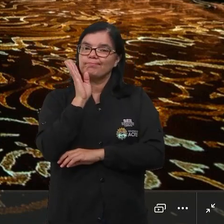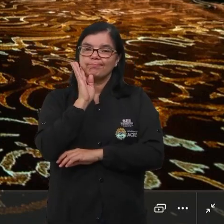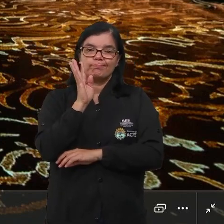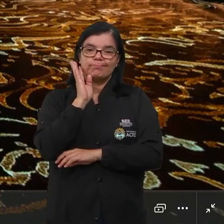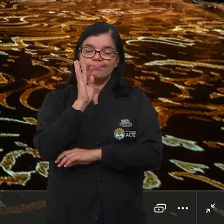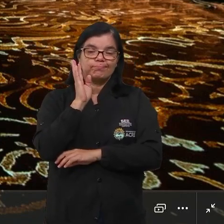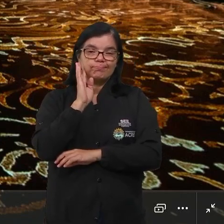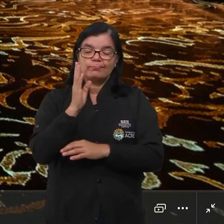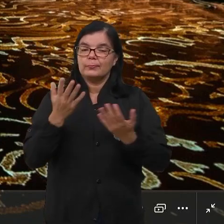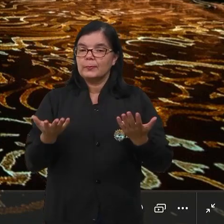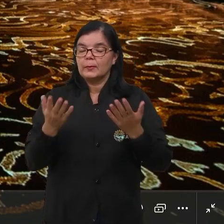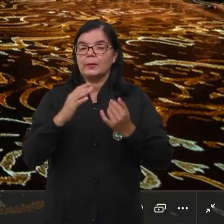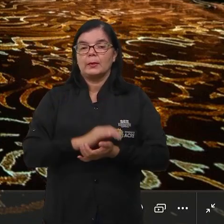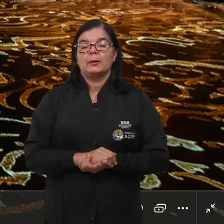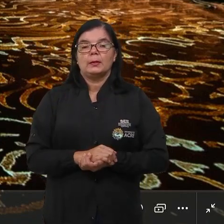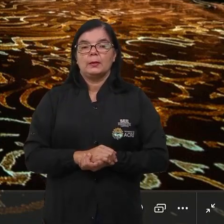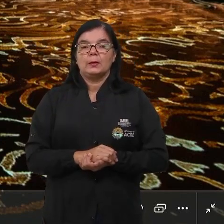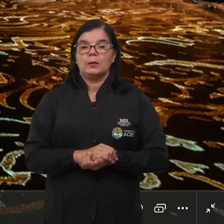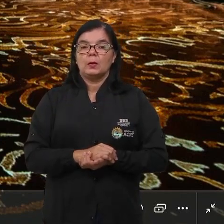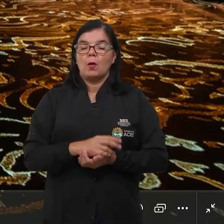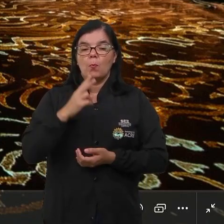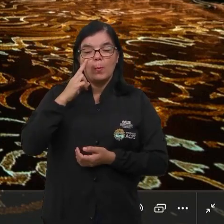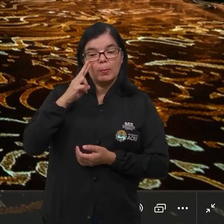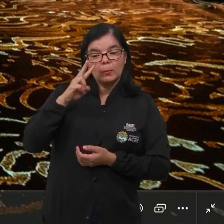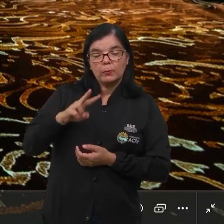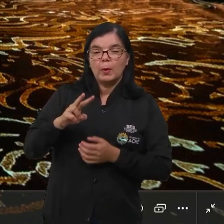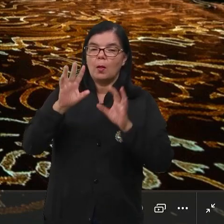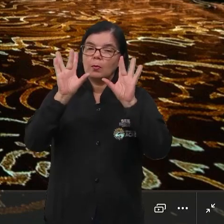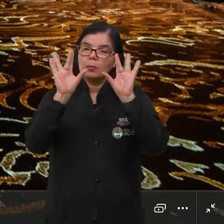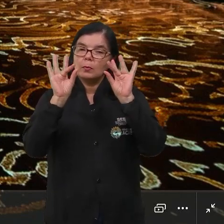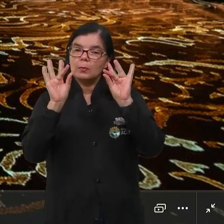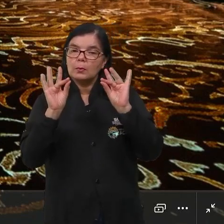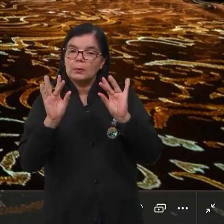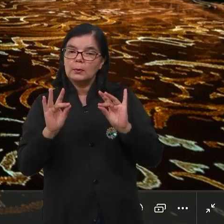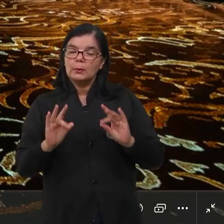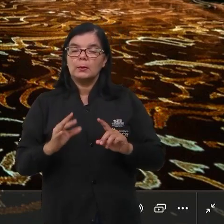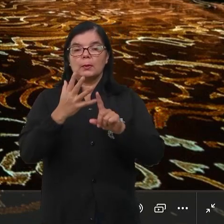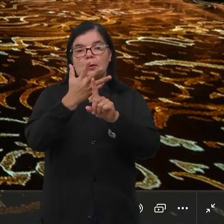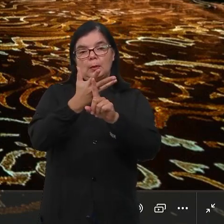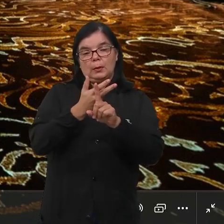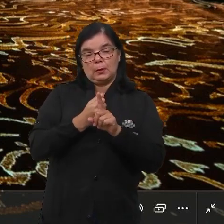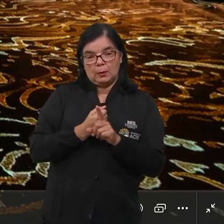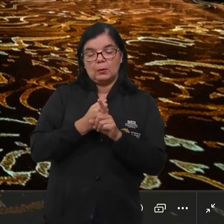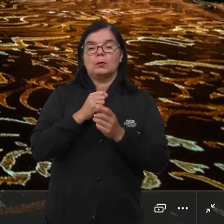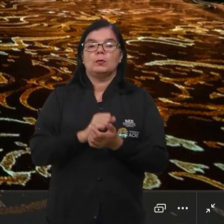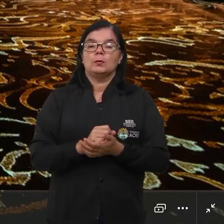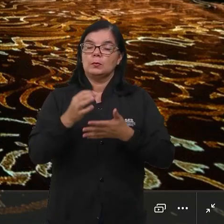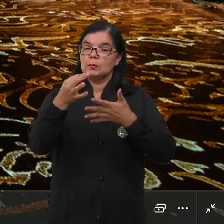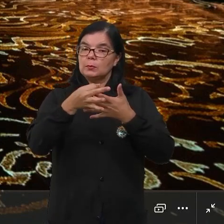para você enxergar o detalhe da obra. Então, esses